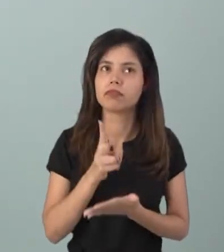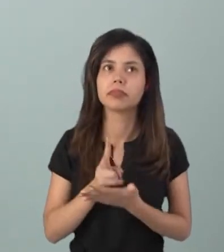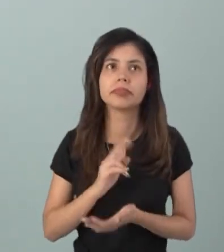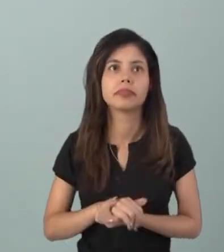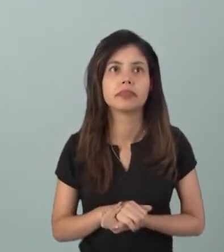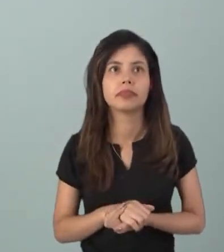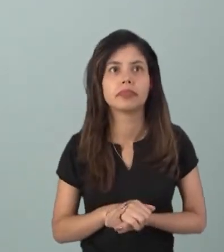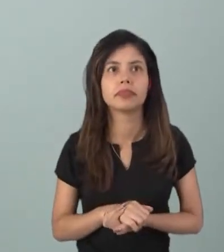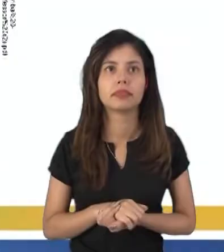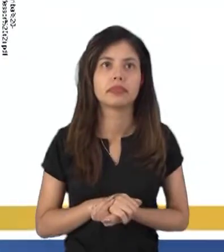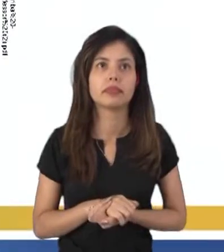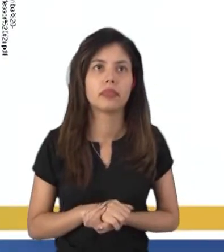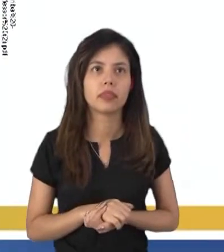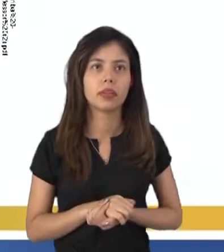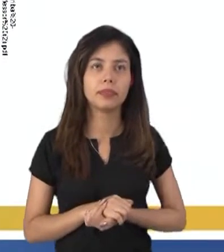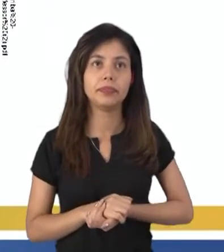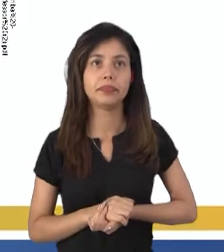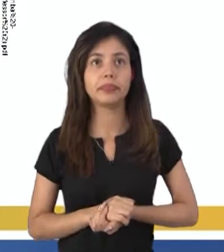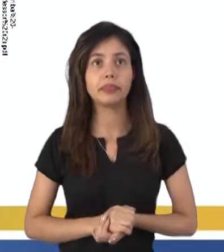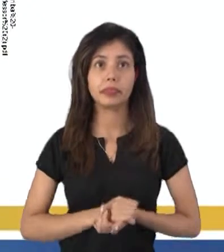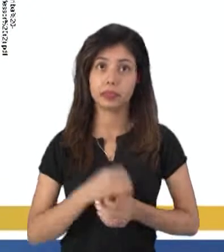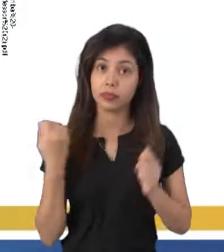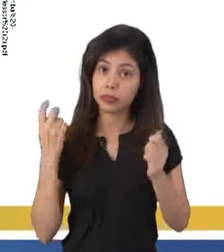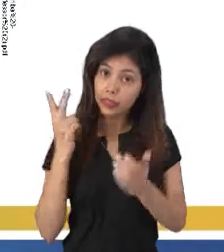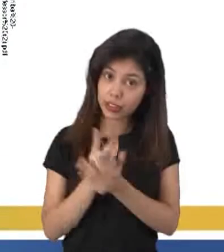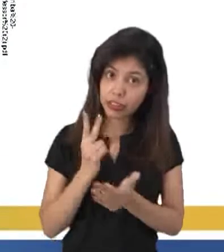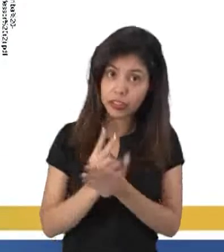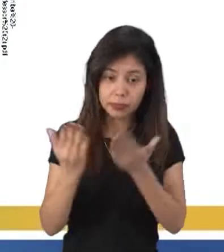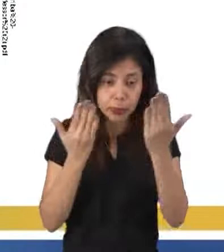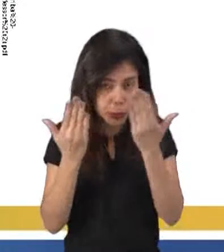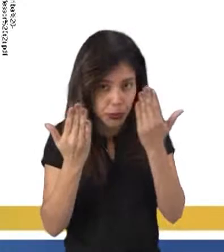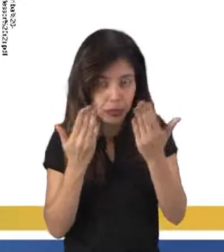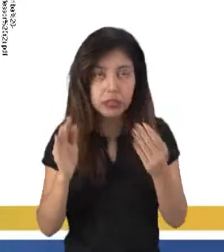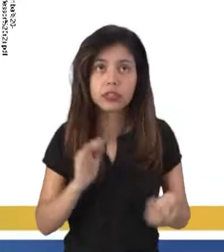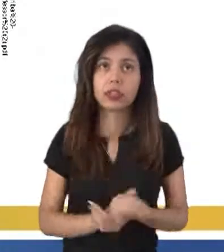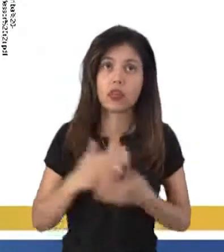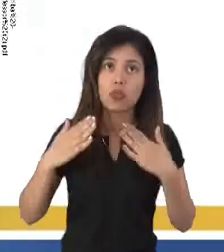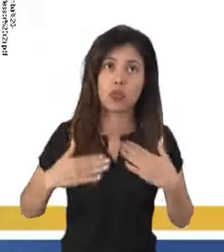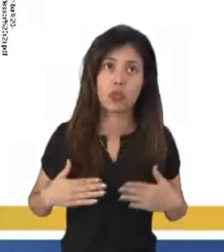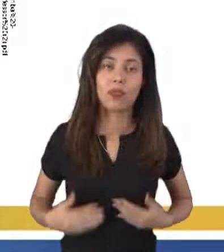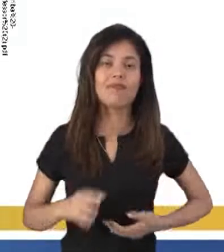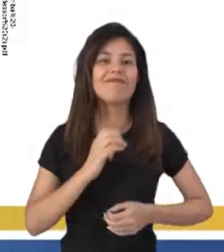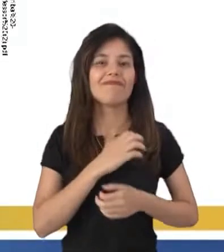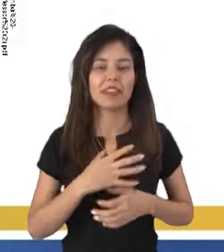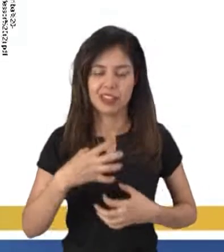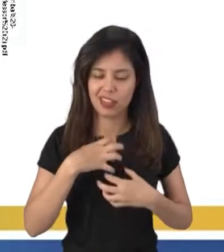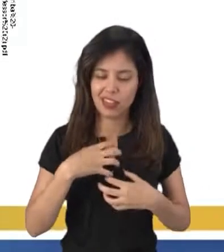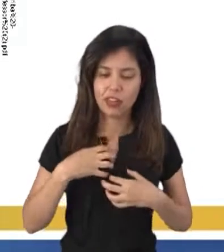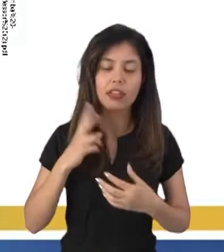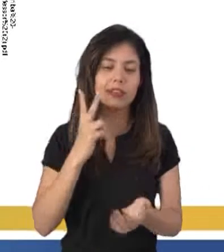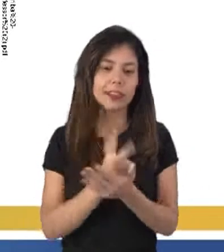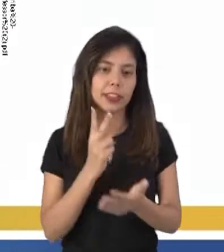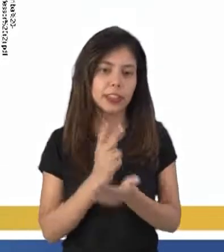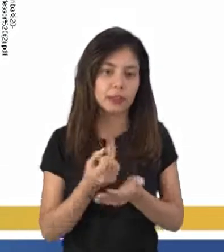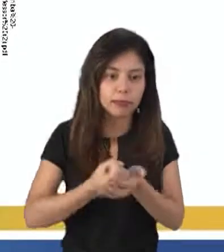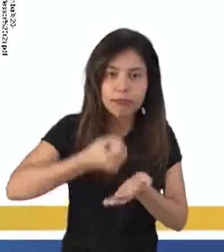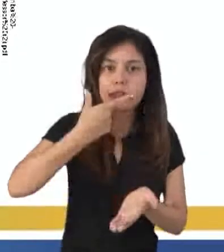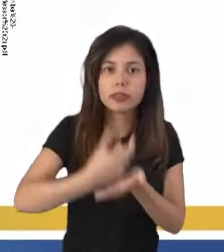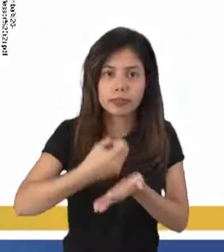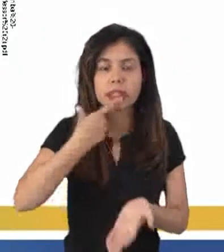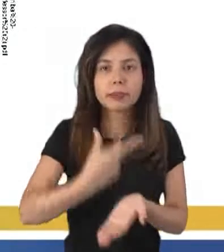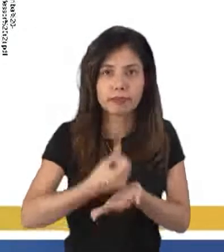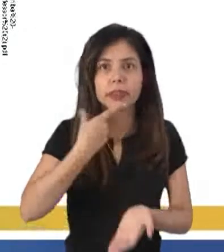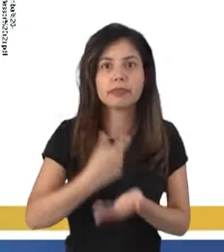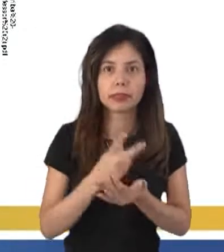possíveis consequências, a gente tem a dependência física e psicológica, o seu corpo vai sentir a necessidade de estar sempre ingerindo aquele tipo